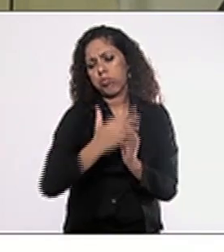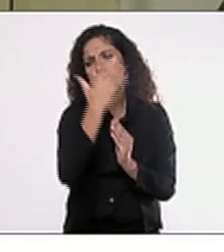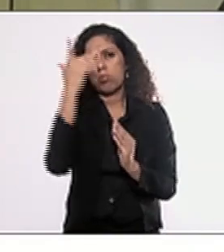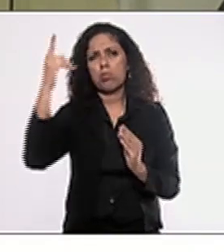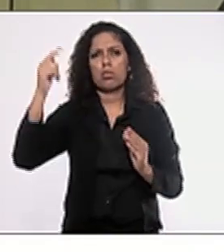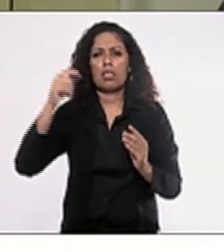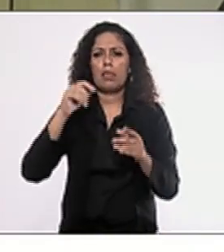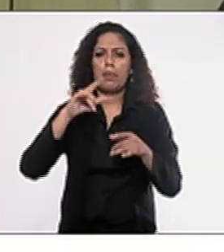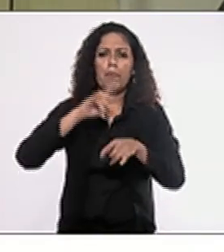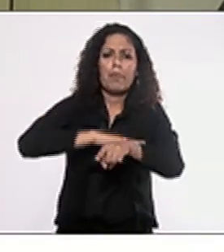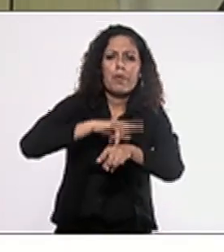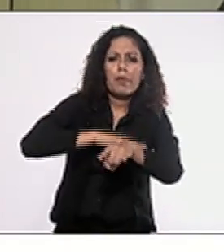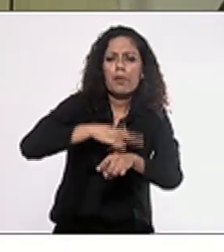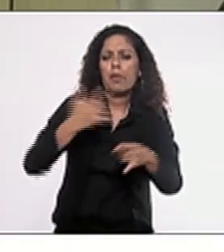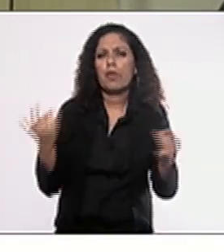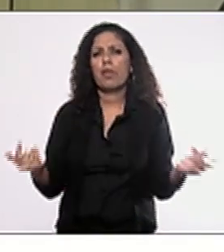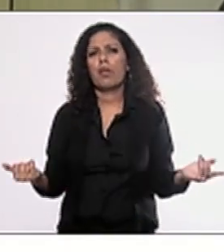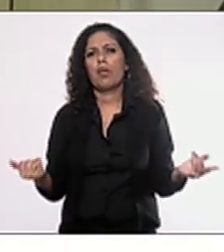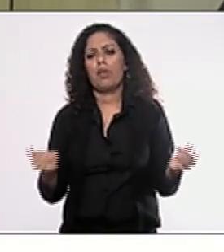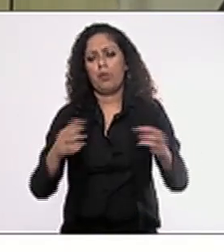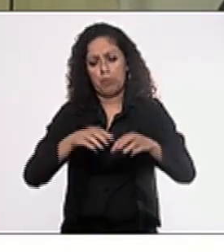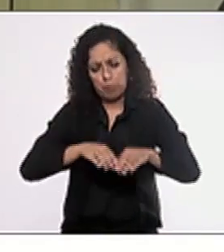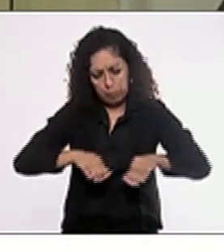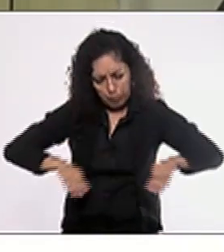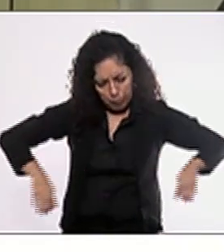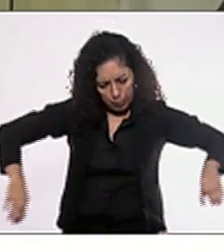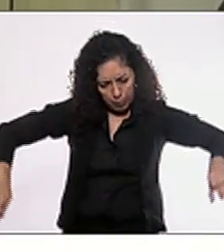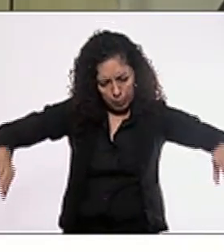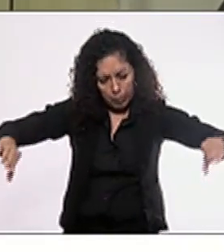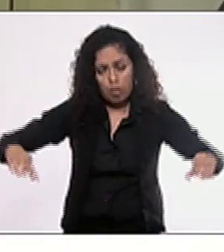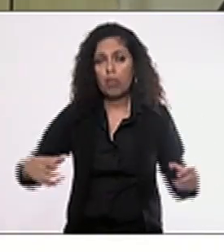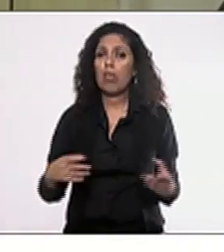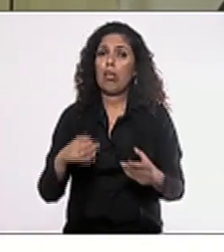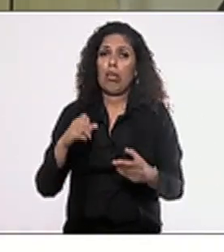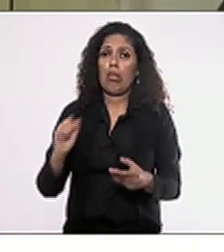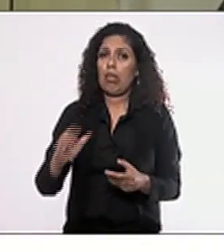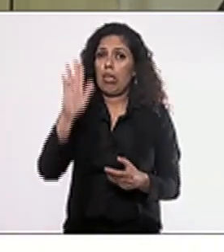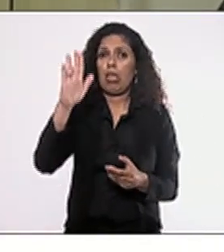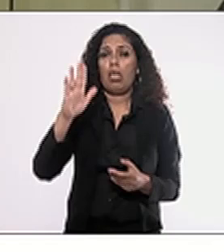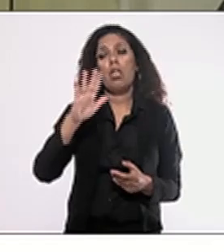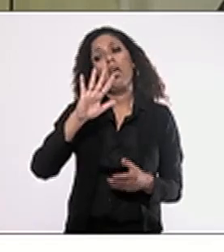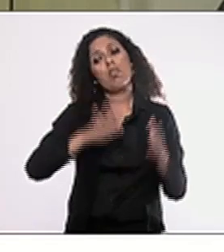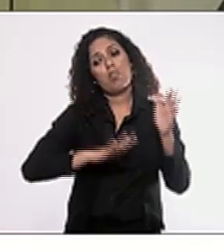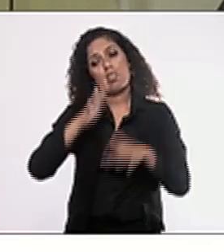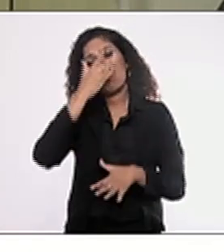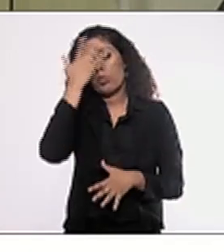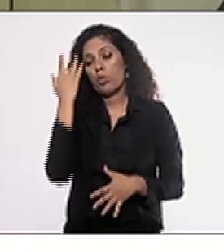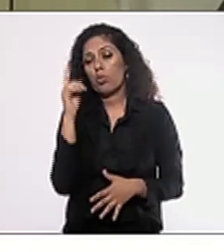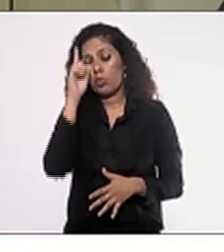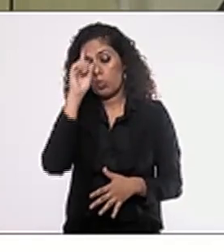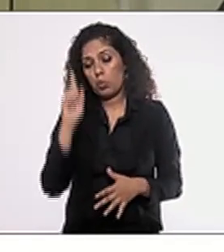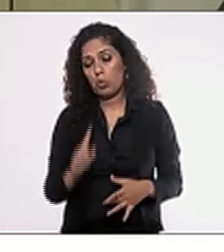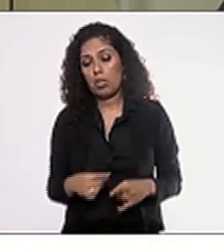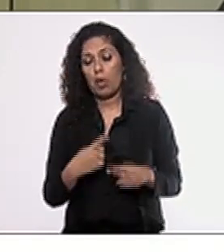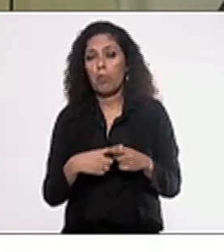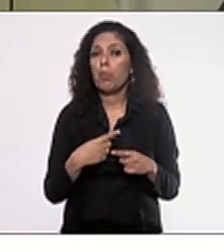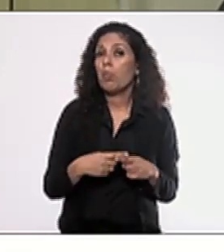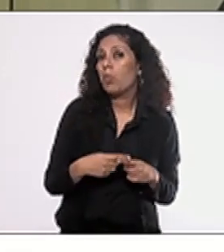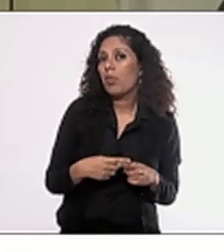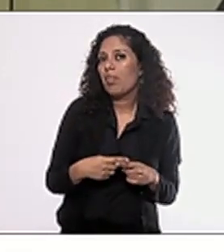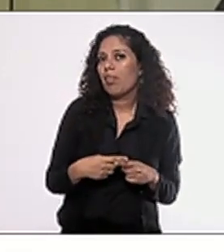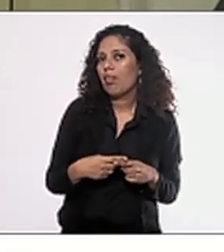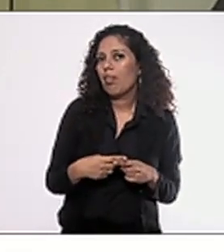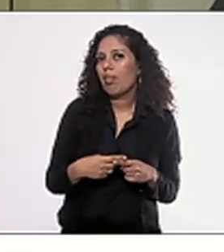da descarga, pode ter um vazamento na tubulação, isso faz com que a conta chegue num valor muito alto, sem que seja um problema de